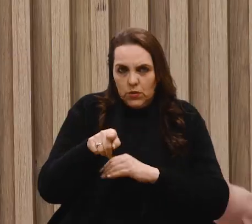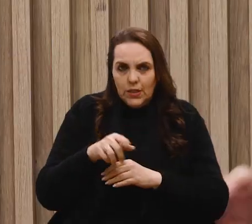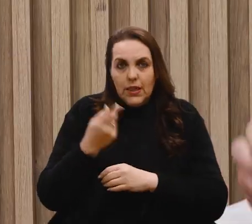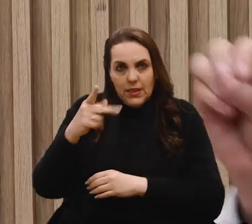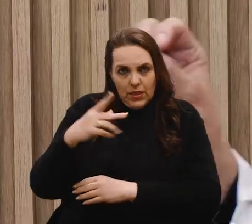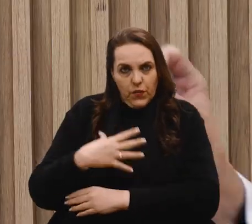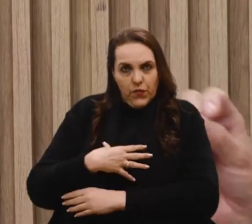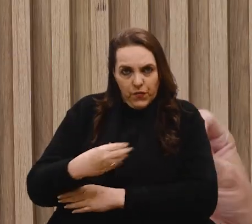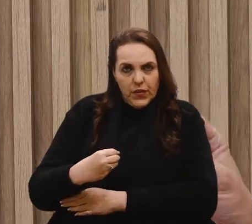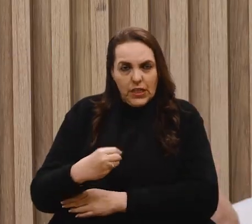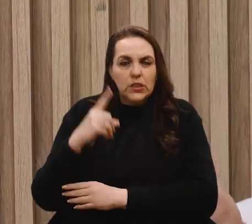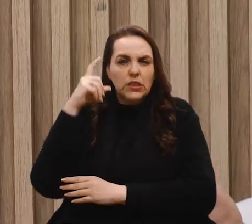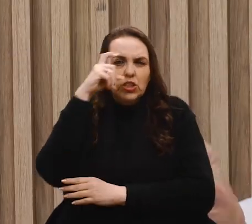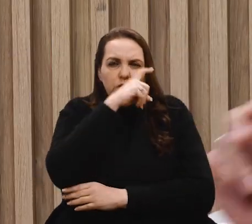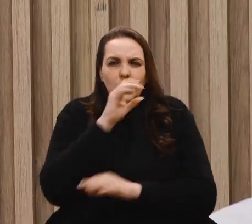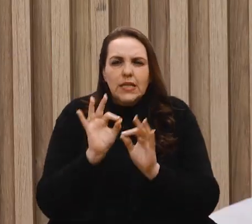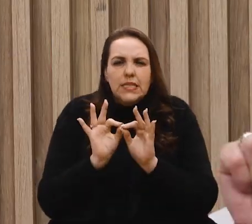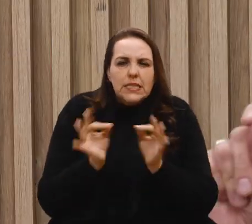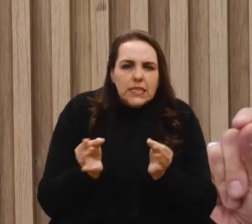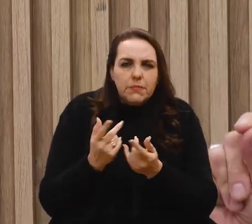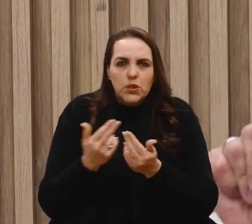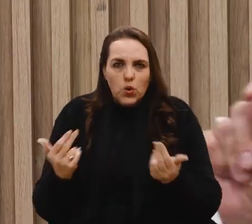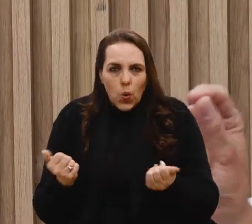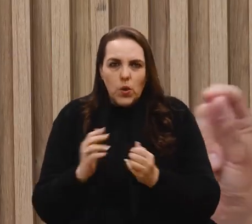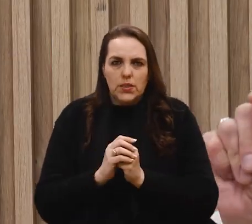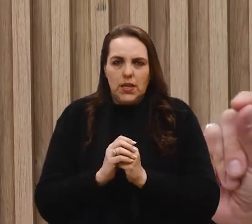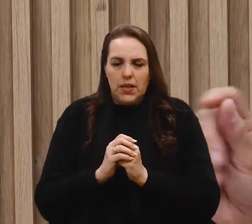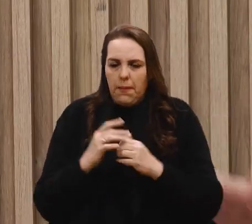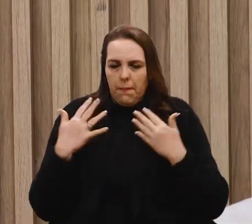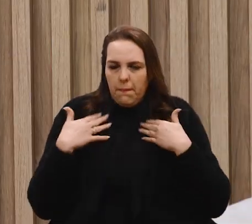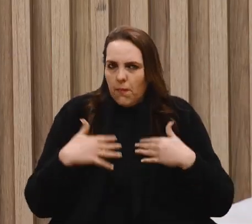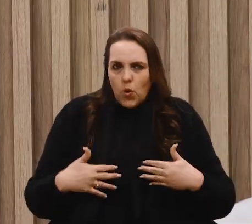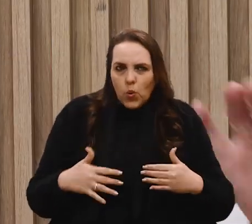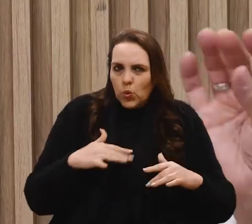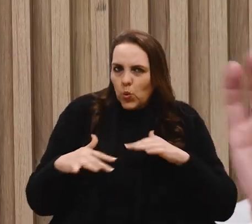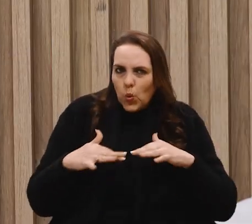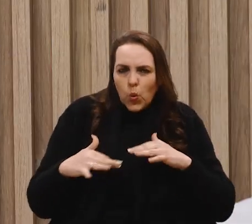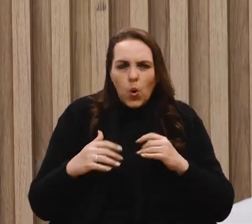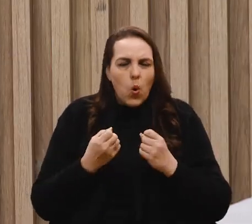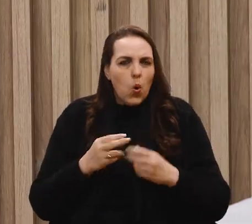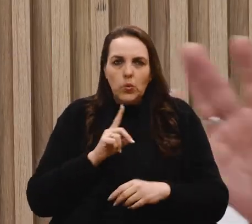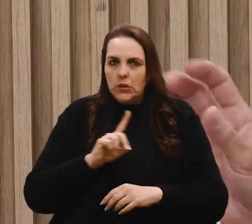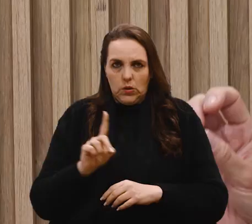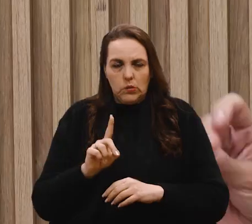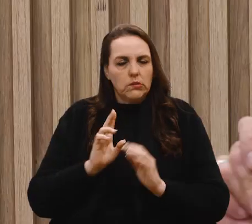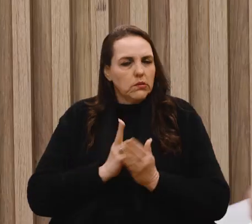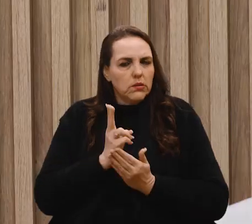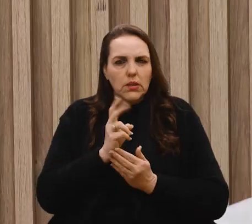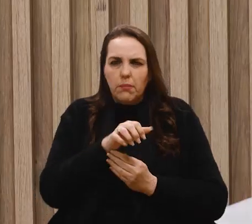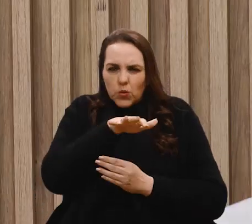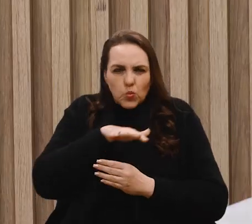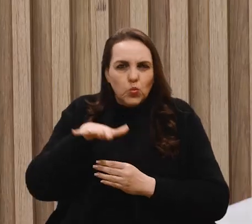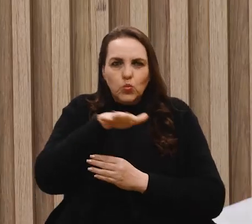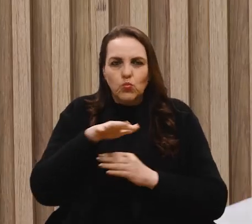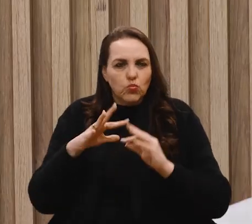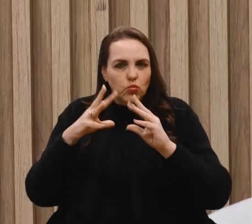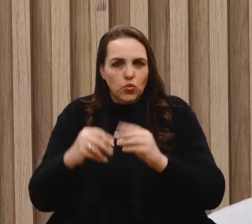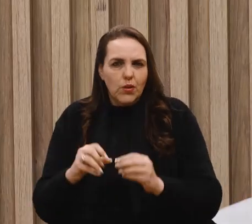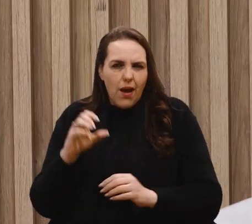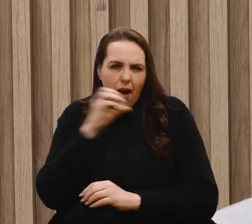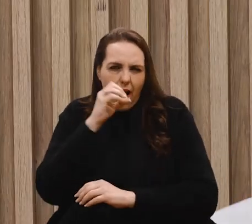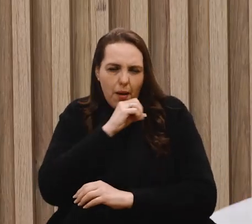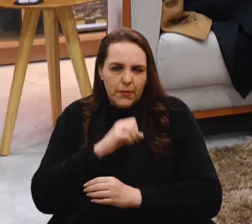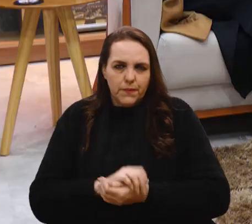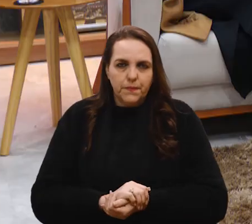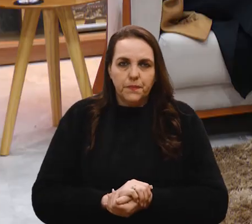enfrentava dificuldades nas coisas mais simples, motoras, alguma coisa assim, ou não, sempre foi em todos os aspectos rapidinho?